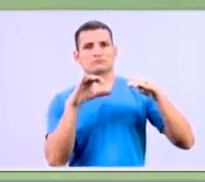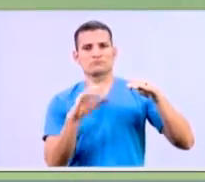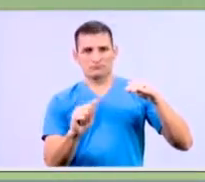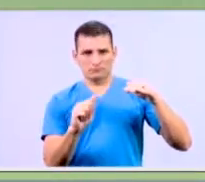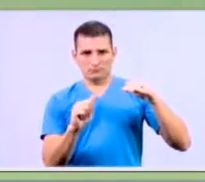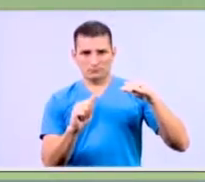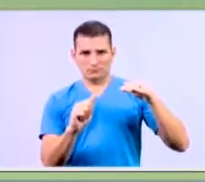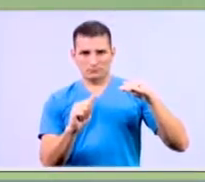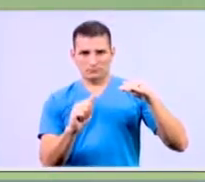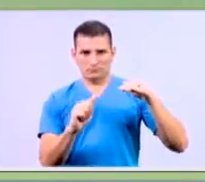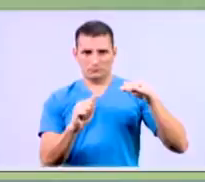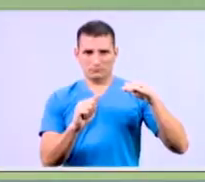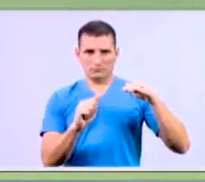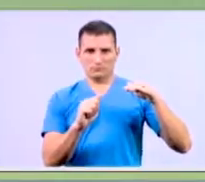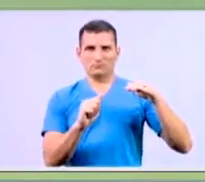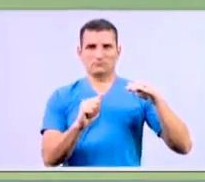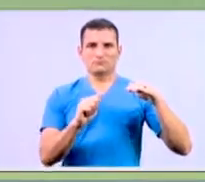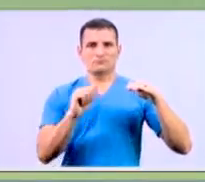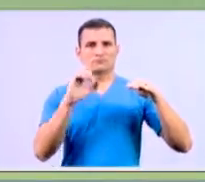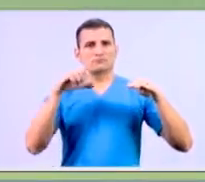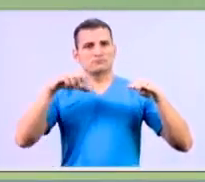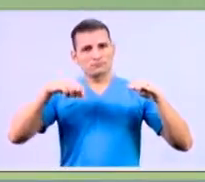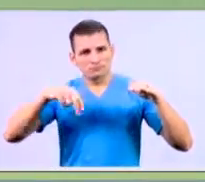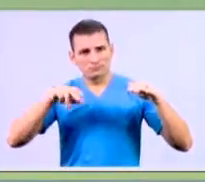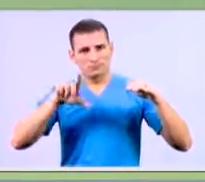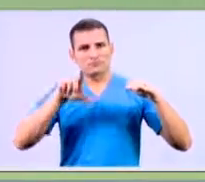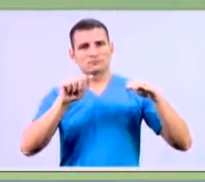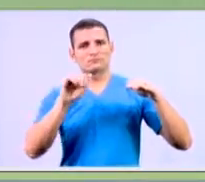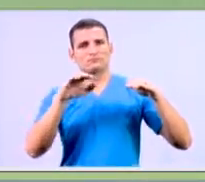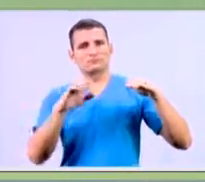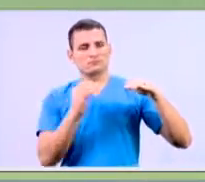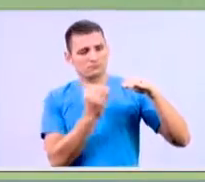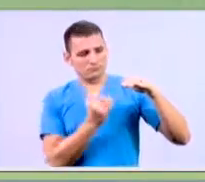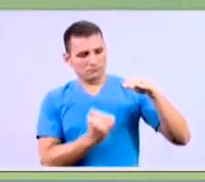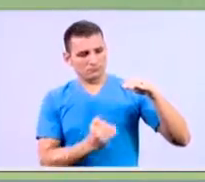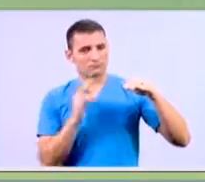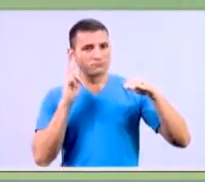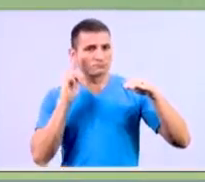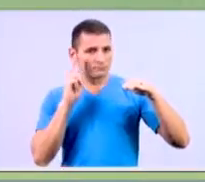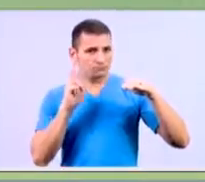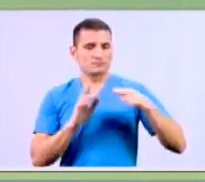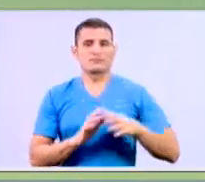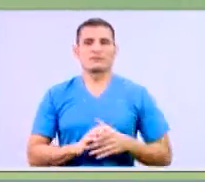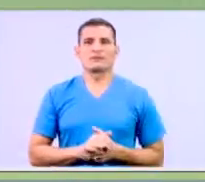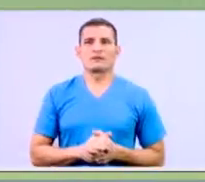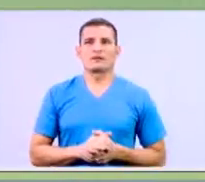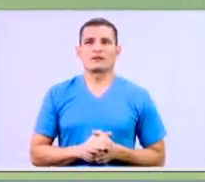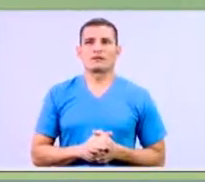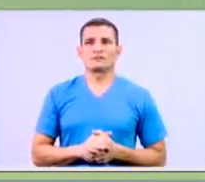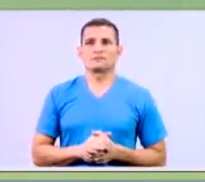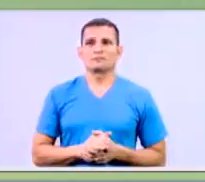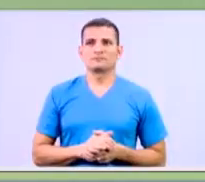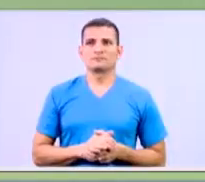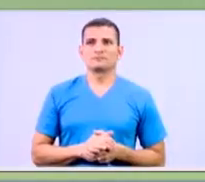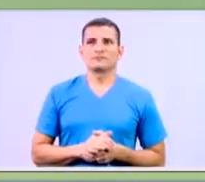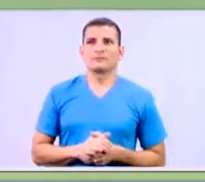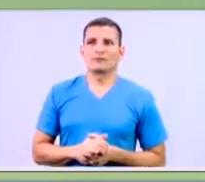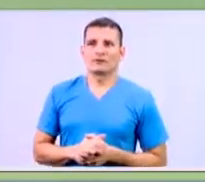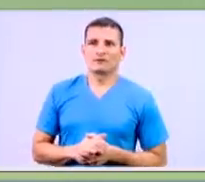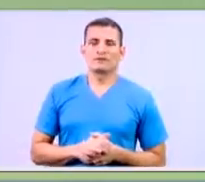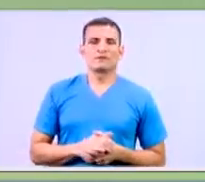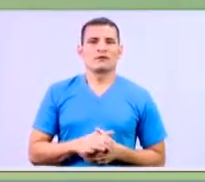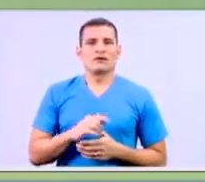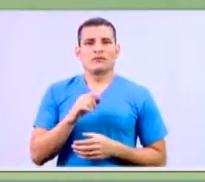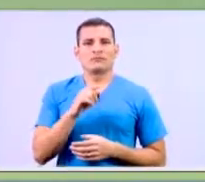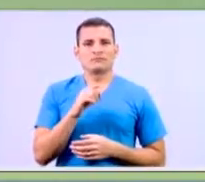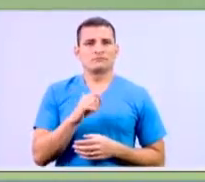camada de enlace de dados. Lembrem de enlace de dados lá do Modelo OSI, camada 2, né? E ele é conhecido